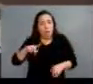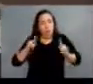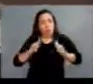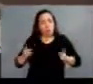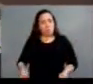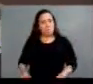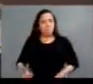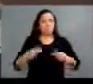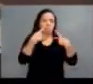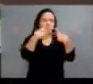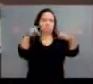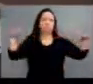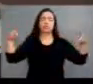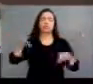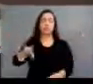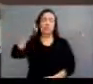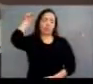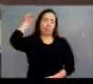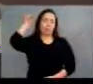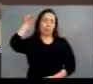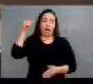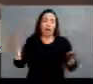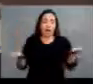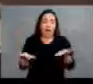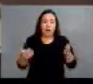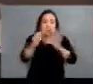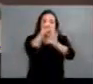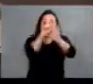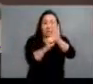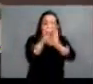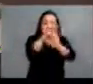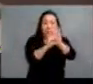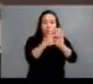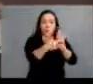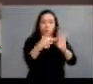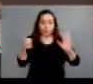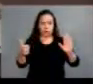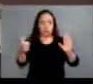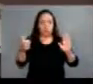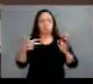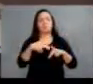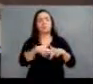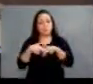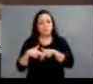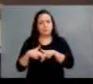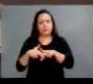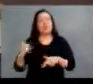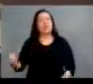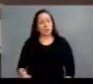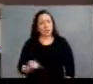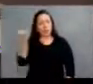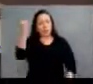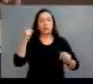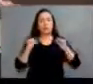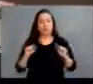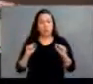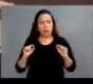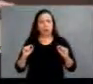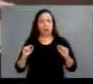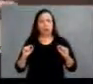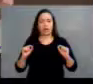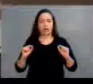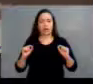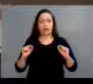da sua orientação sexual em pleno século XXI. Por isso mesmo é necessário que